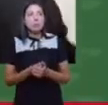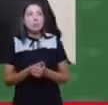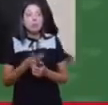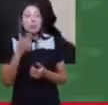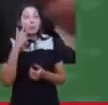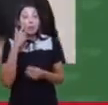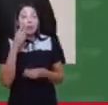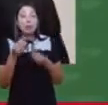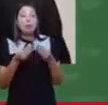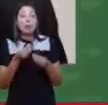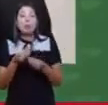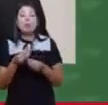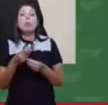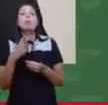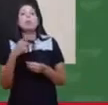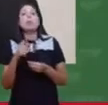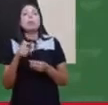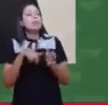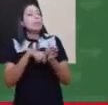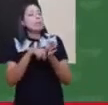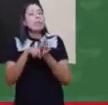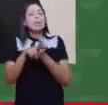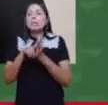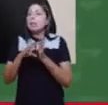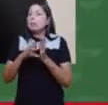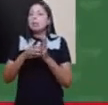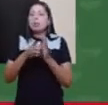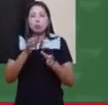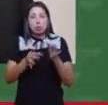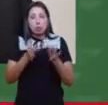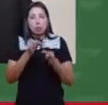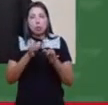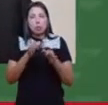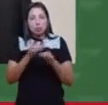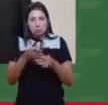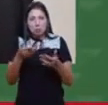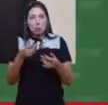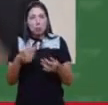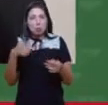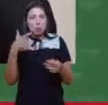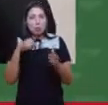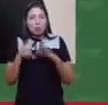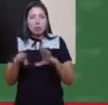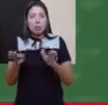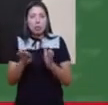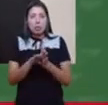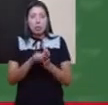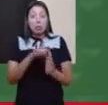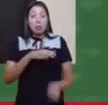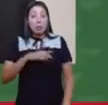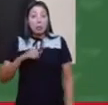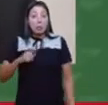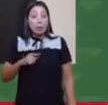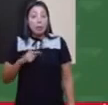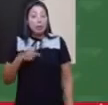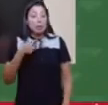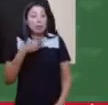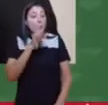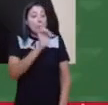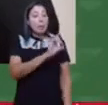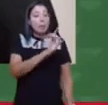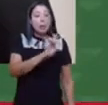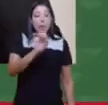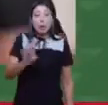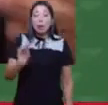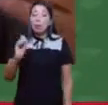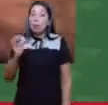rincões. Qual é o partido que vai fiscalizar? A Justiça Eleitoral consegue chegar lá? O Ministério Público está na frente de cada urna? Ou a